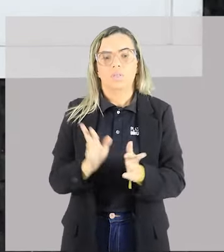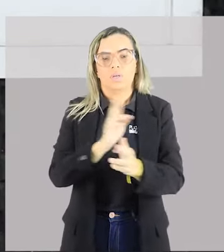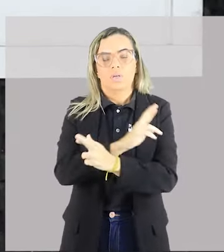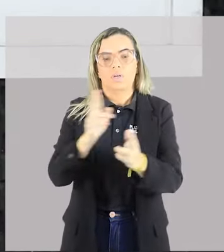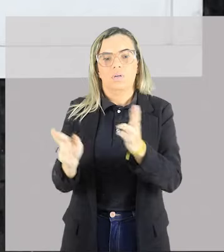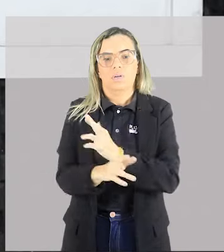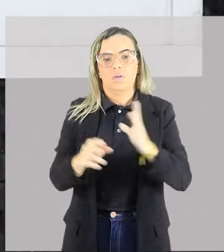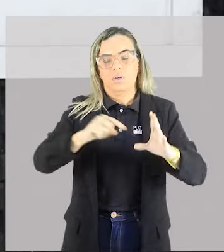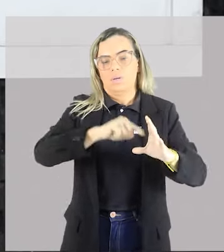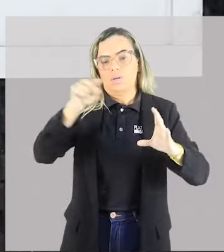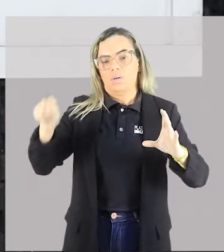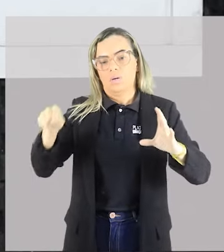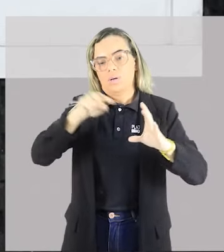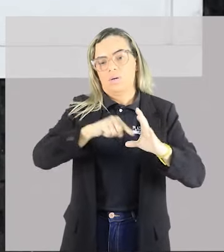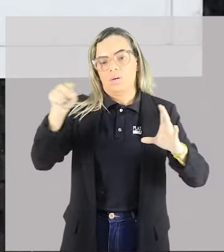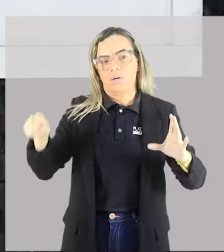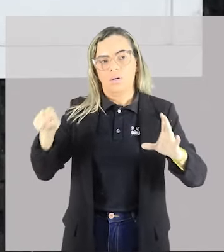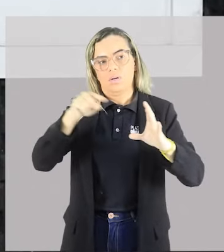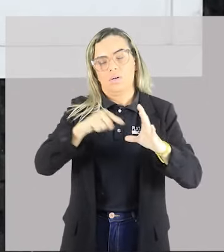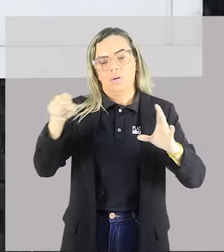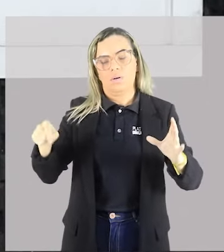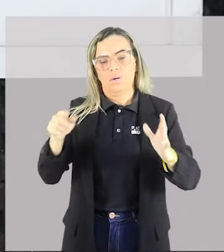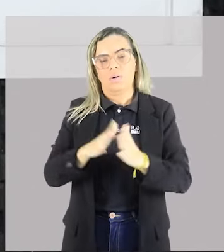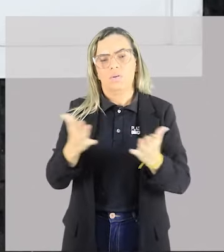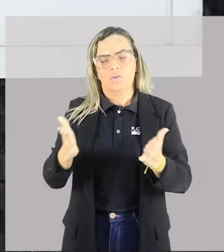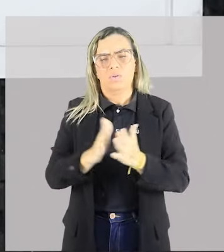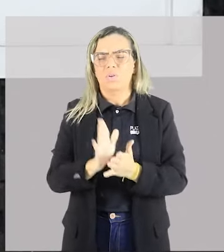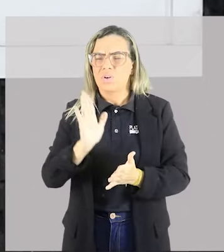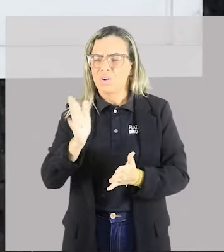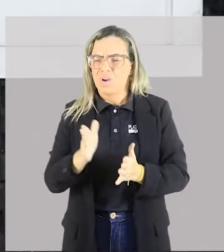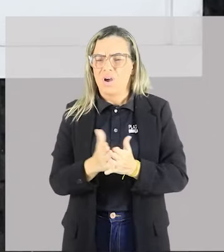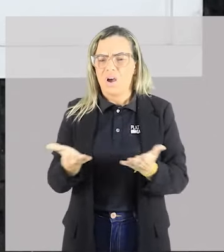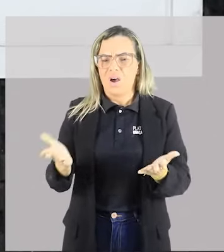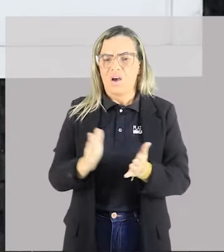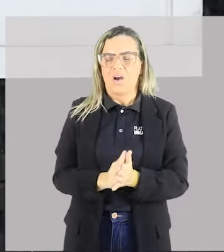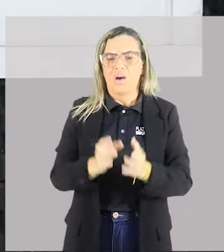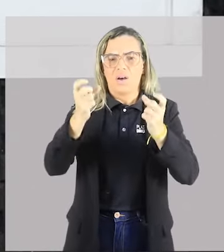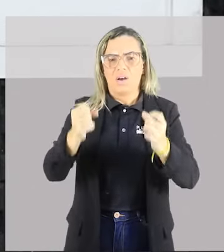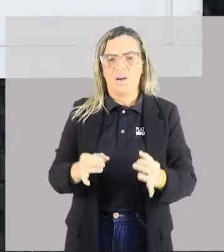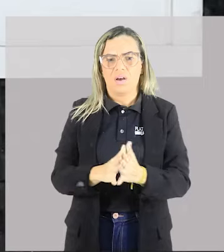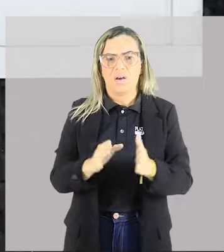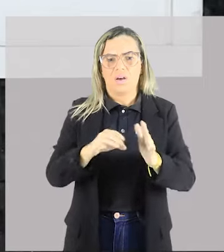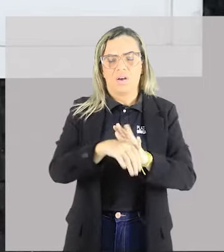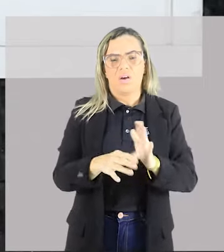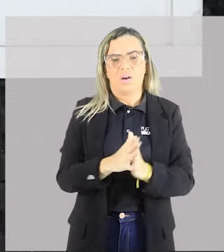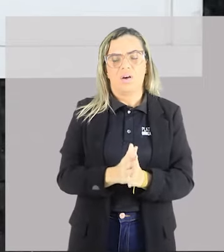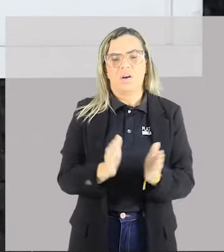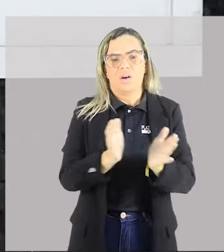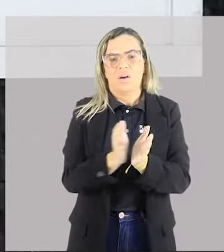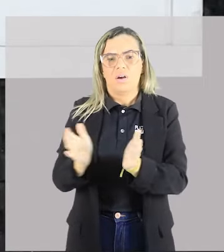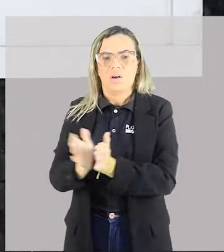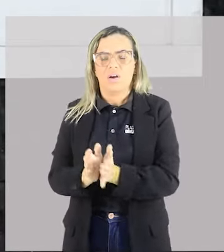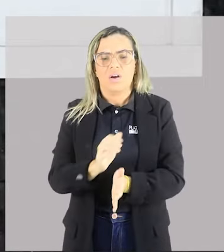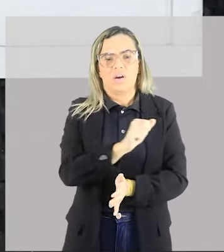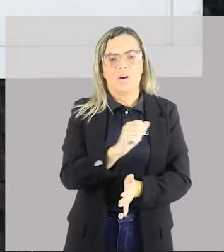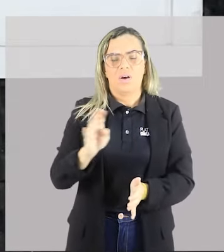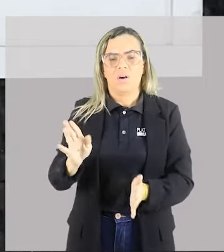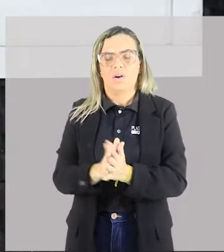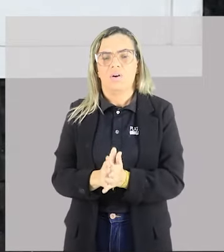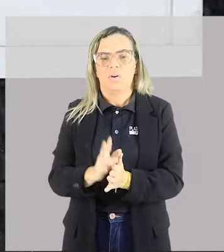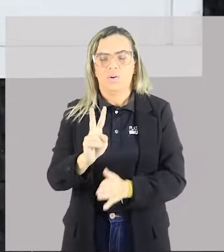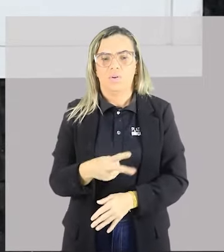tá sen eu falou que uma função de a em B é uma relação entre dois conjuntos você até falou da questão